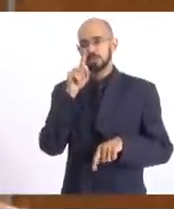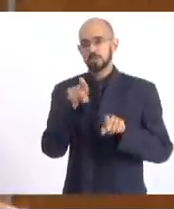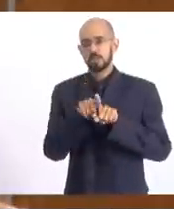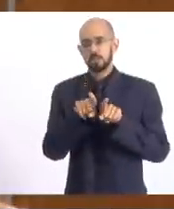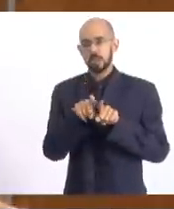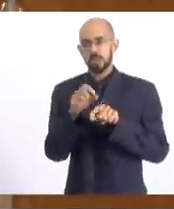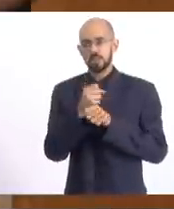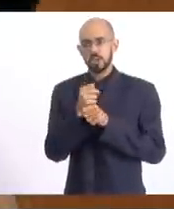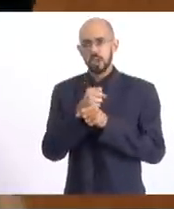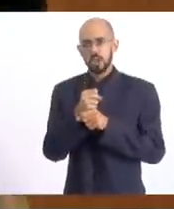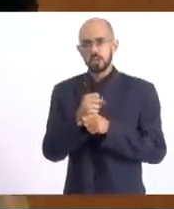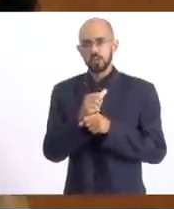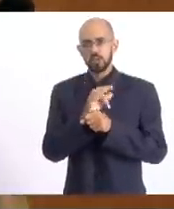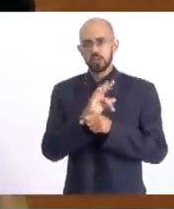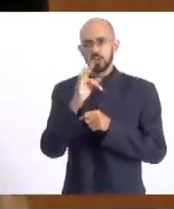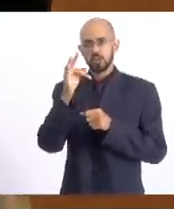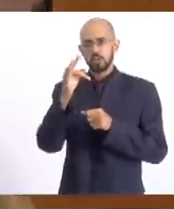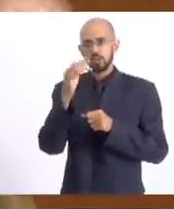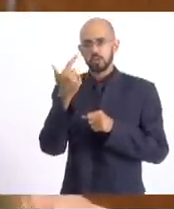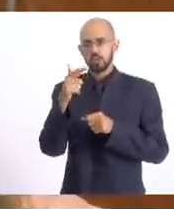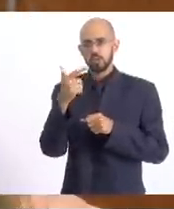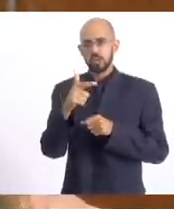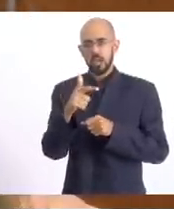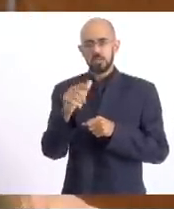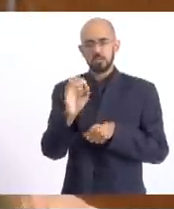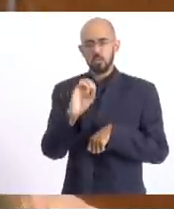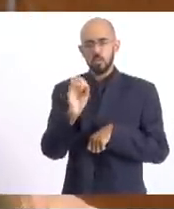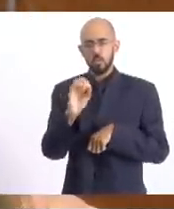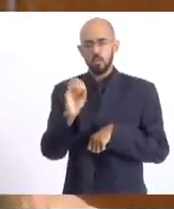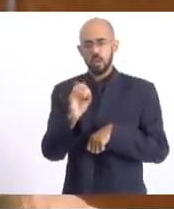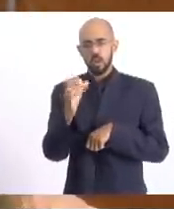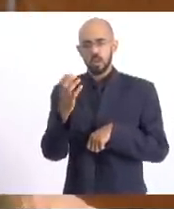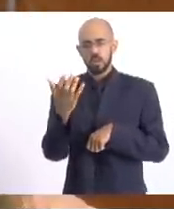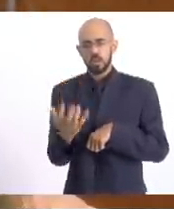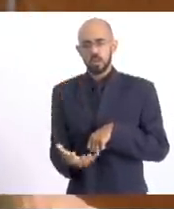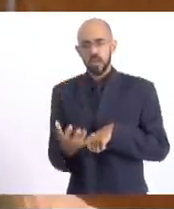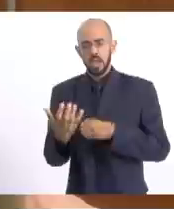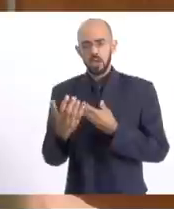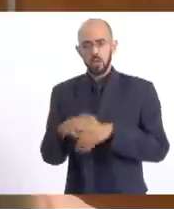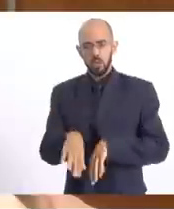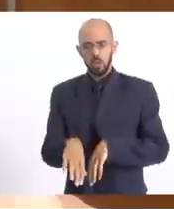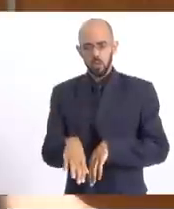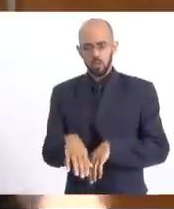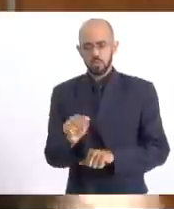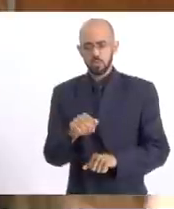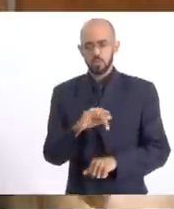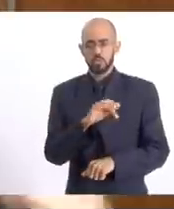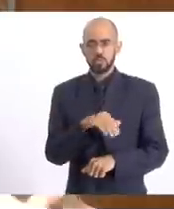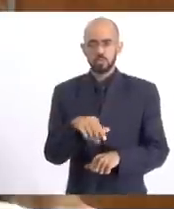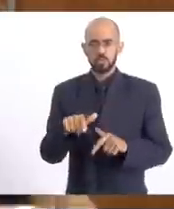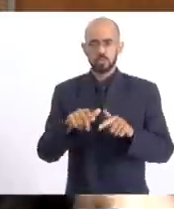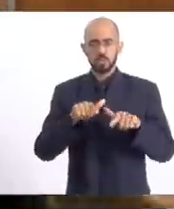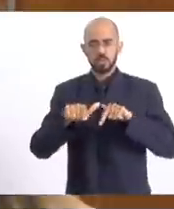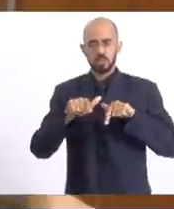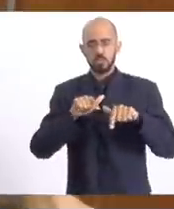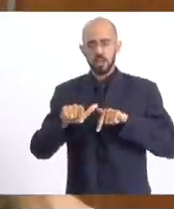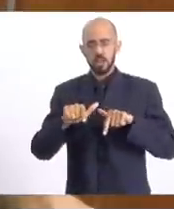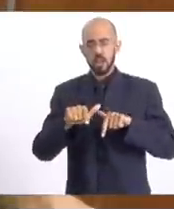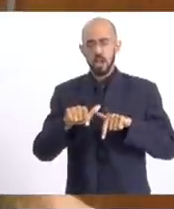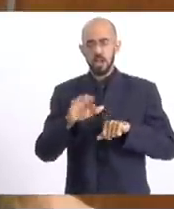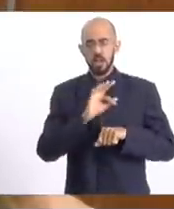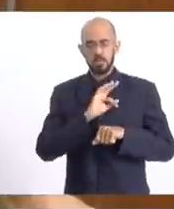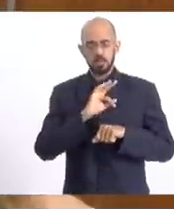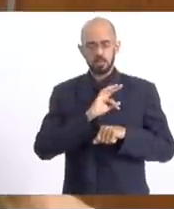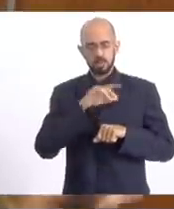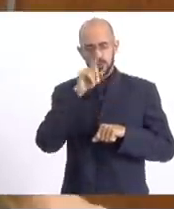anos futuros, não termos mais homens e mulheres que queiram prestar concursos públicos para poder colocar a sua vida em